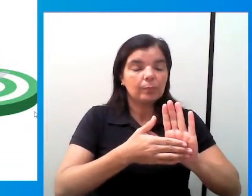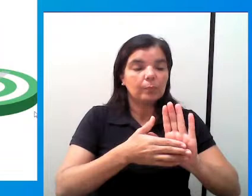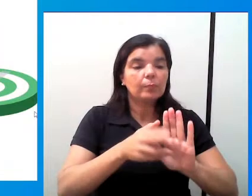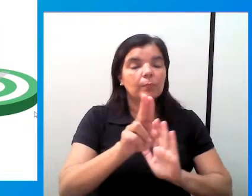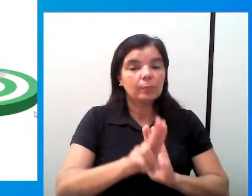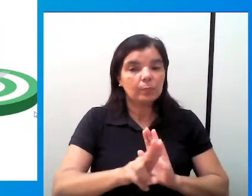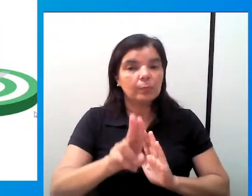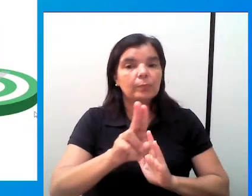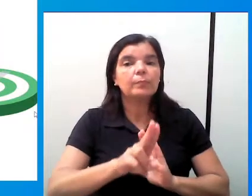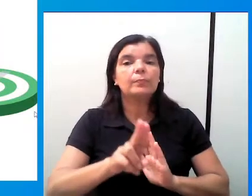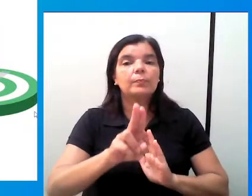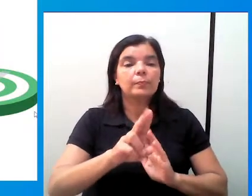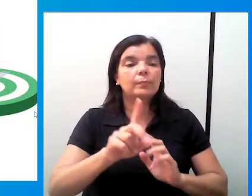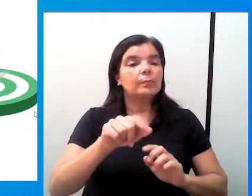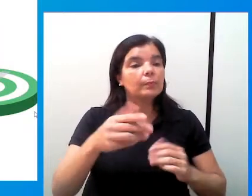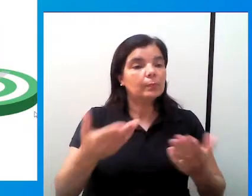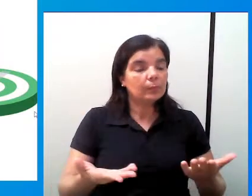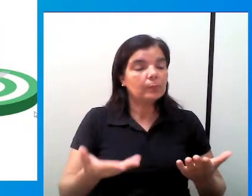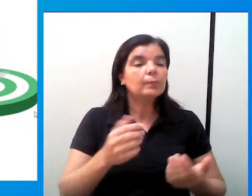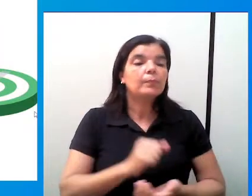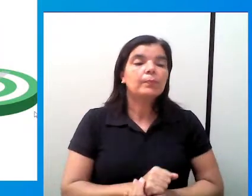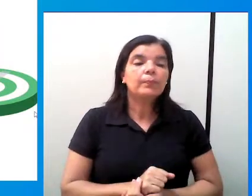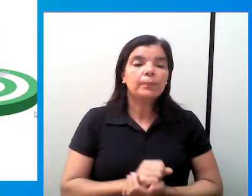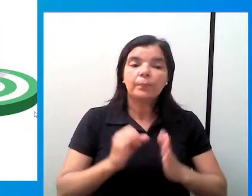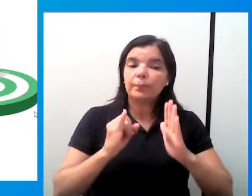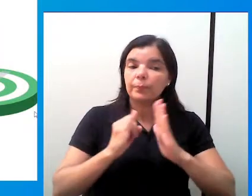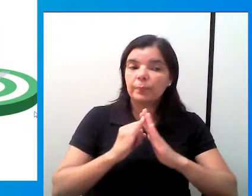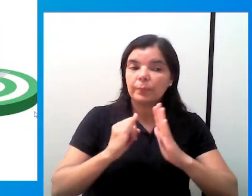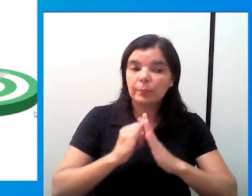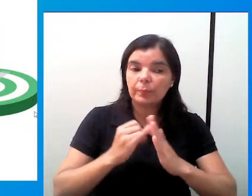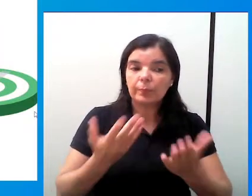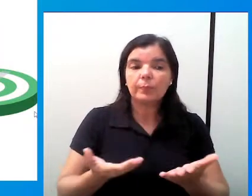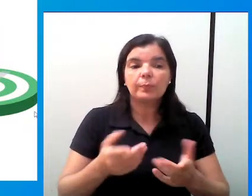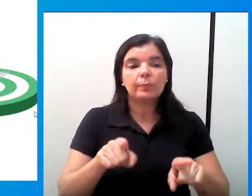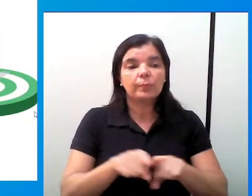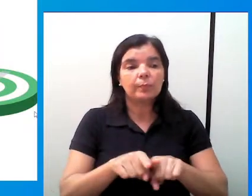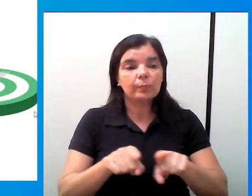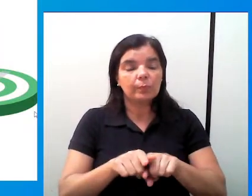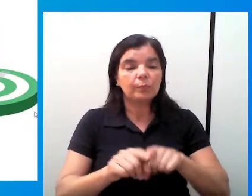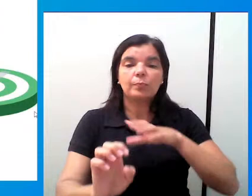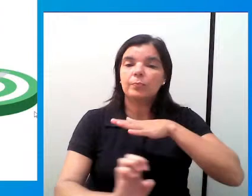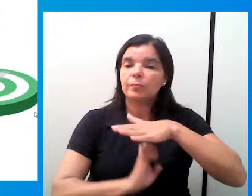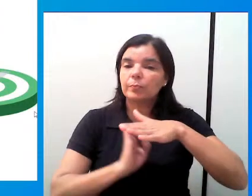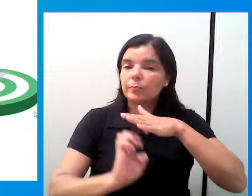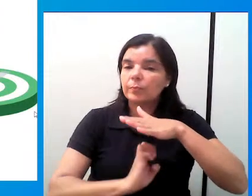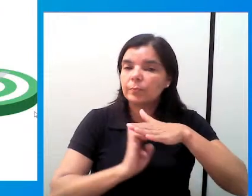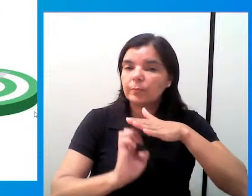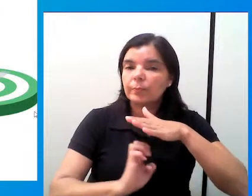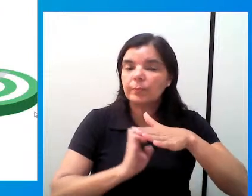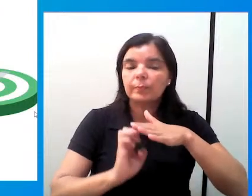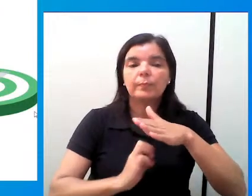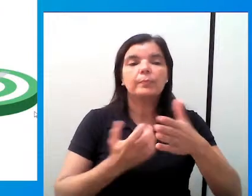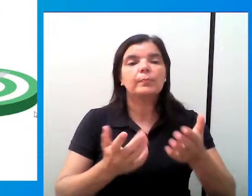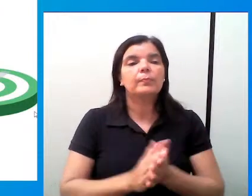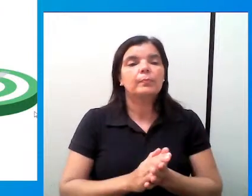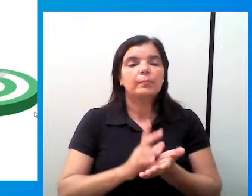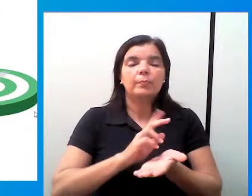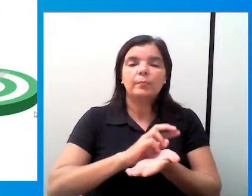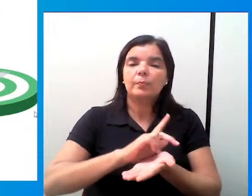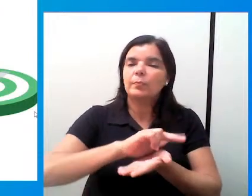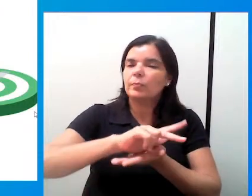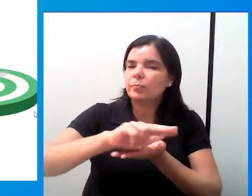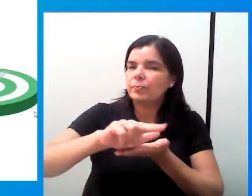formação que buscamos, é a internacionalização, né, como eu já disse, é o empreendedorismo, é a